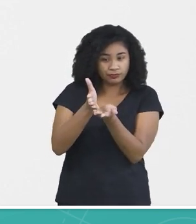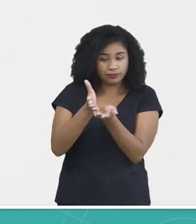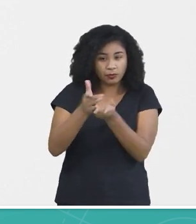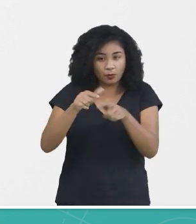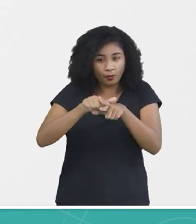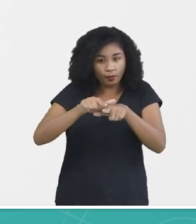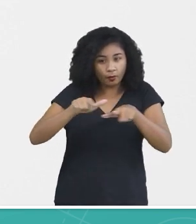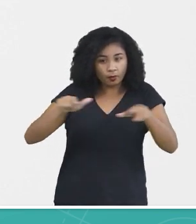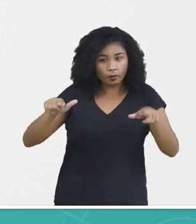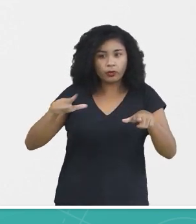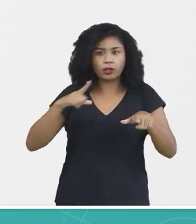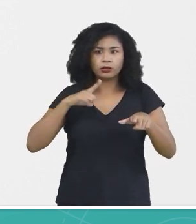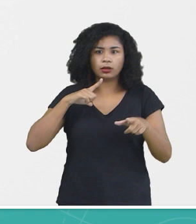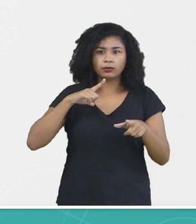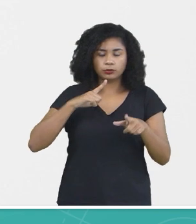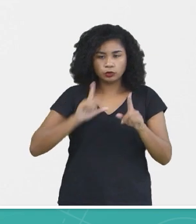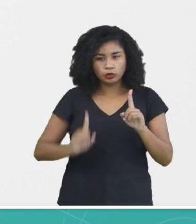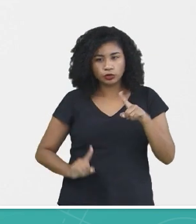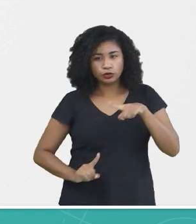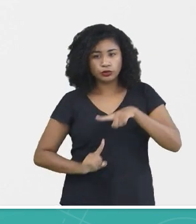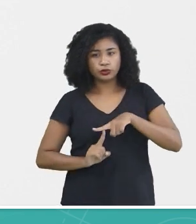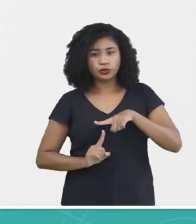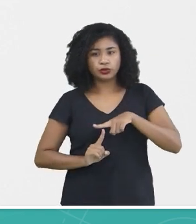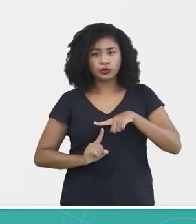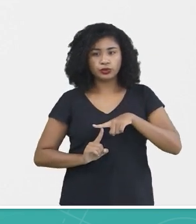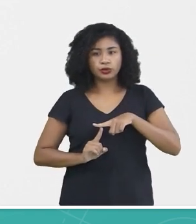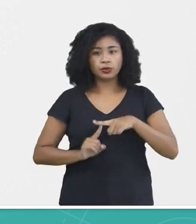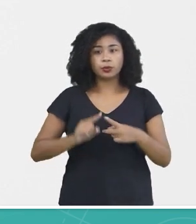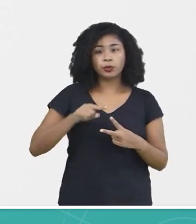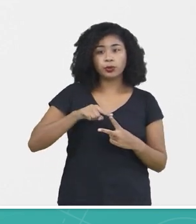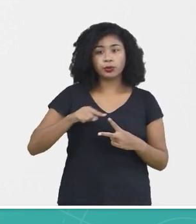para a reta, tá? Olha aí as duas classificações.